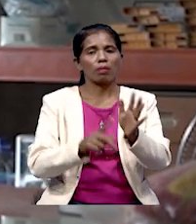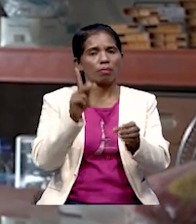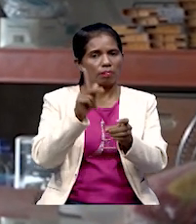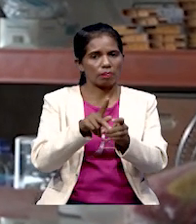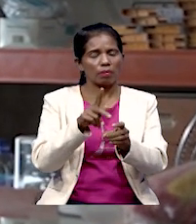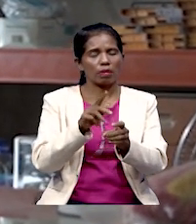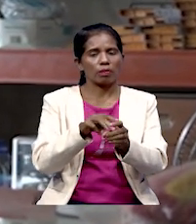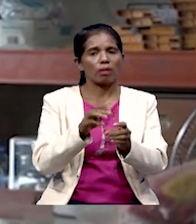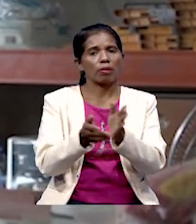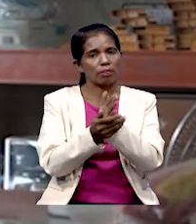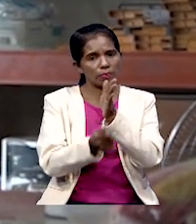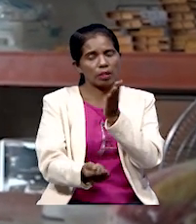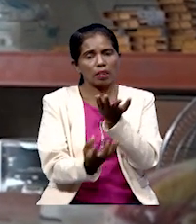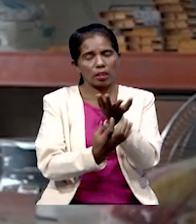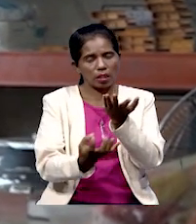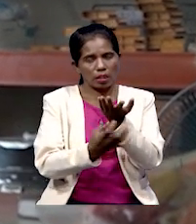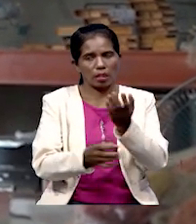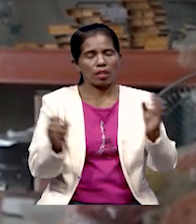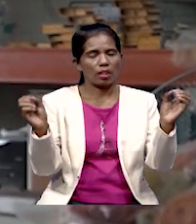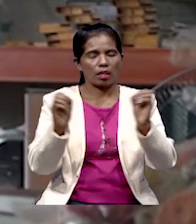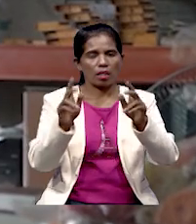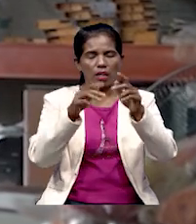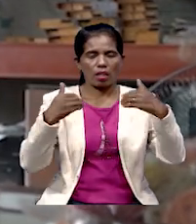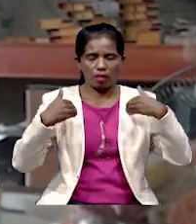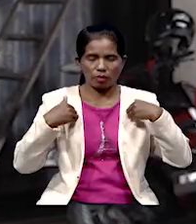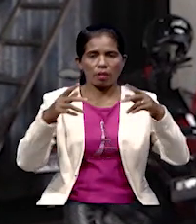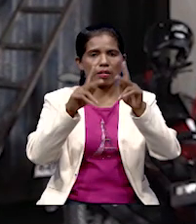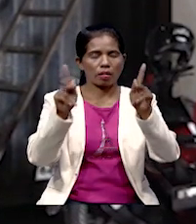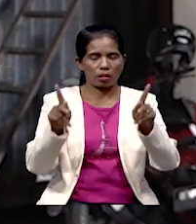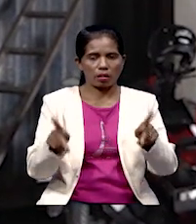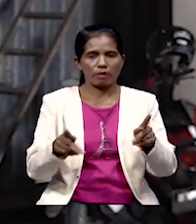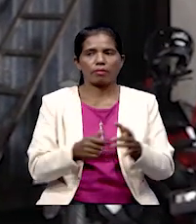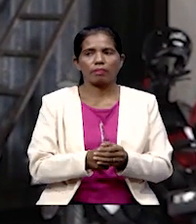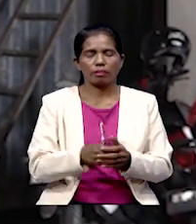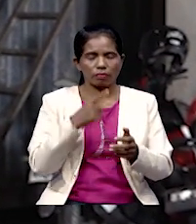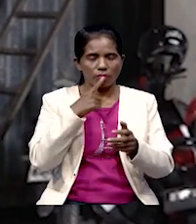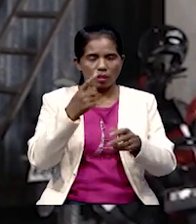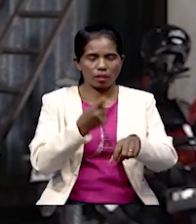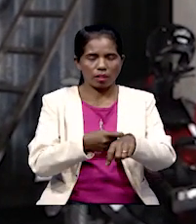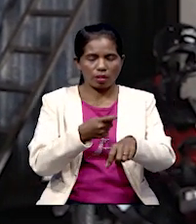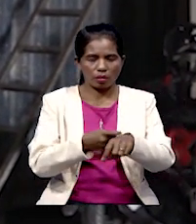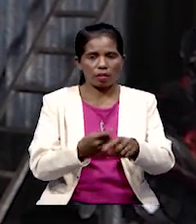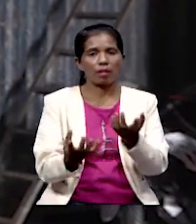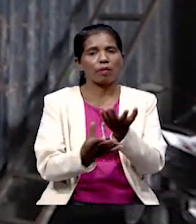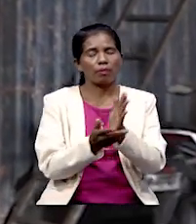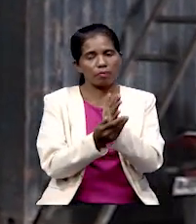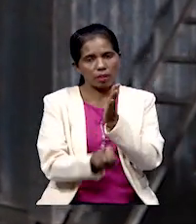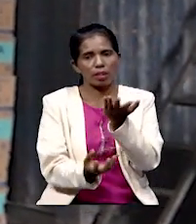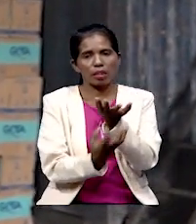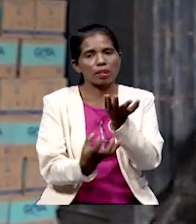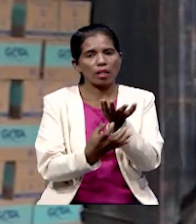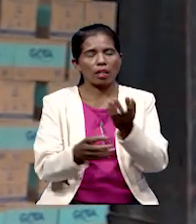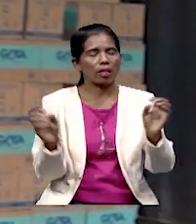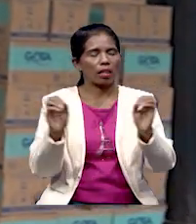e a loza cira no loza balum la iha mina zona. Oscar Lima explica, situação estoque mina zona menos,